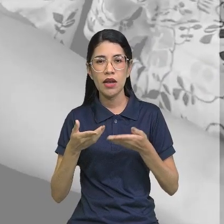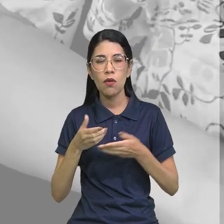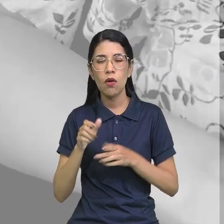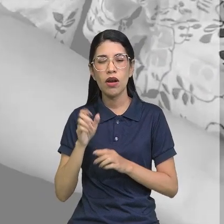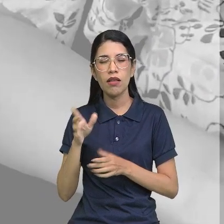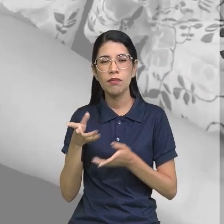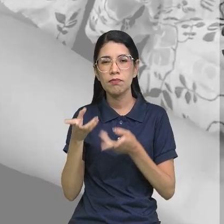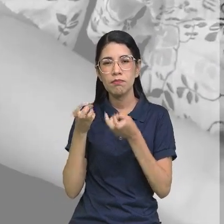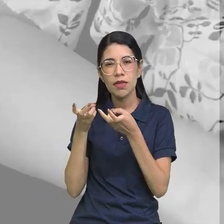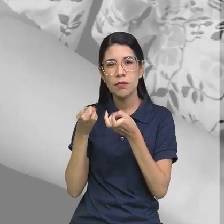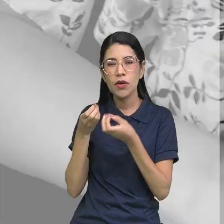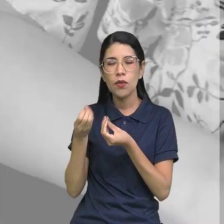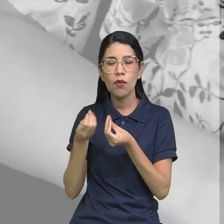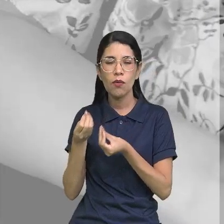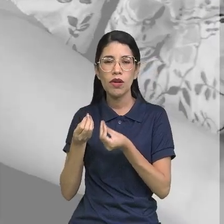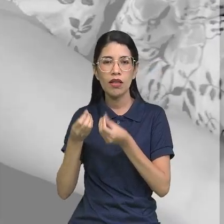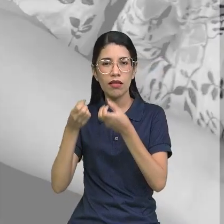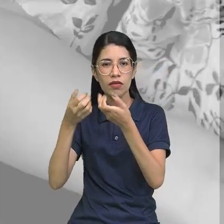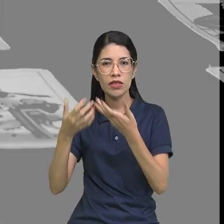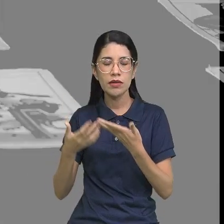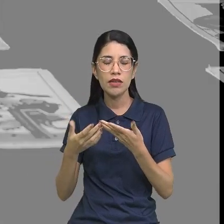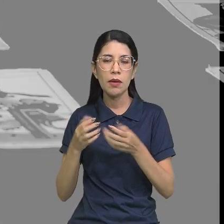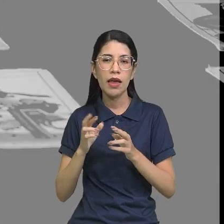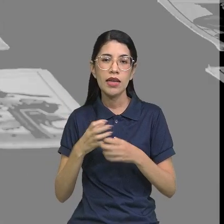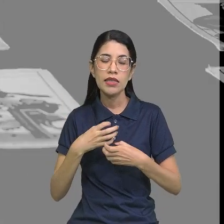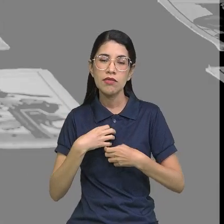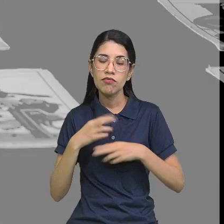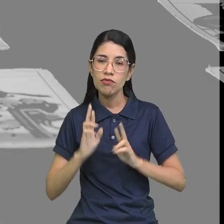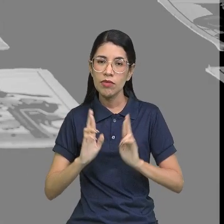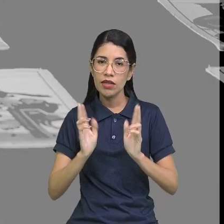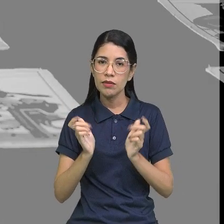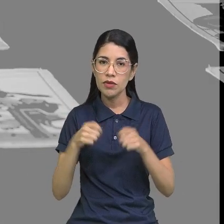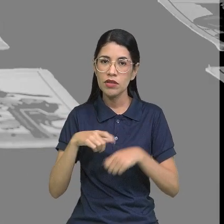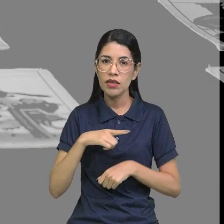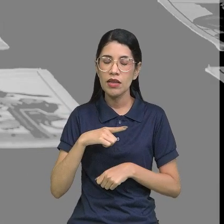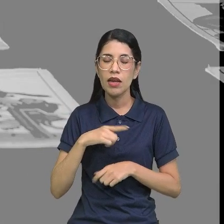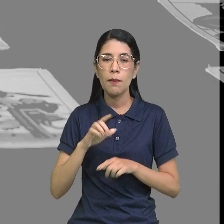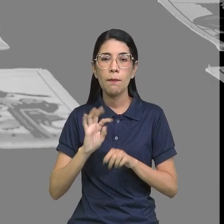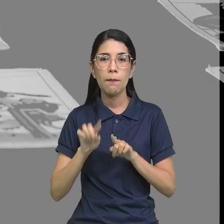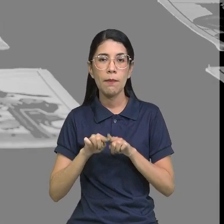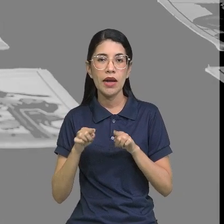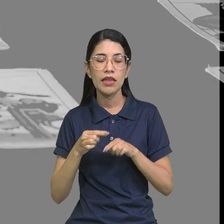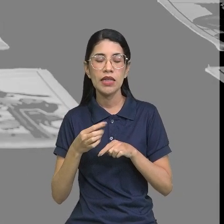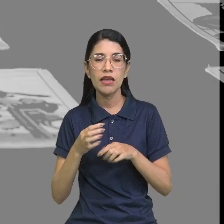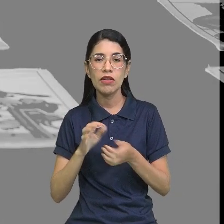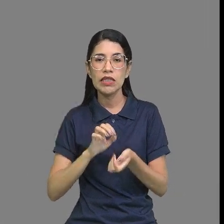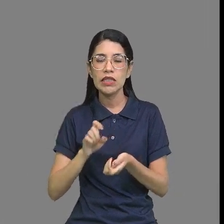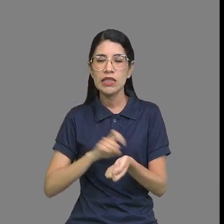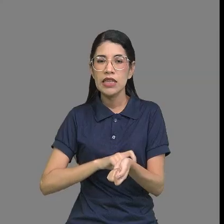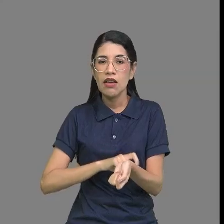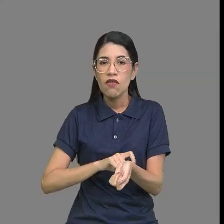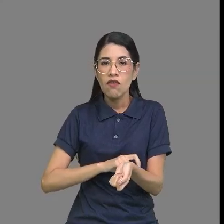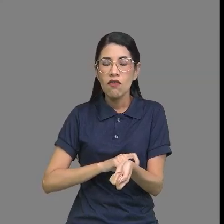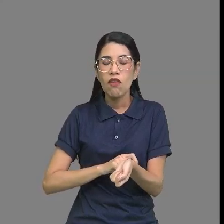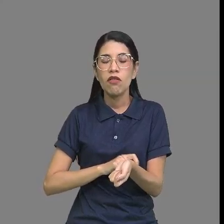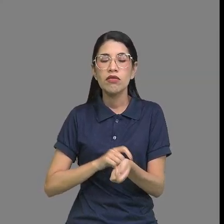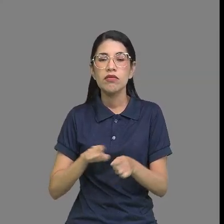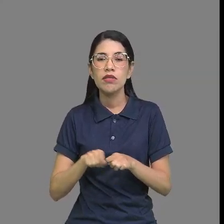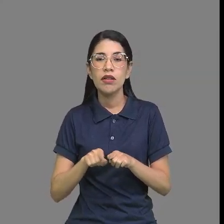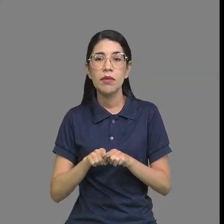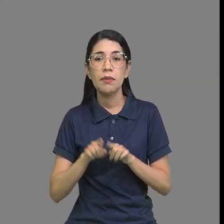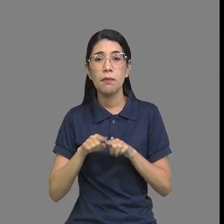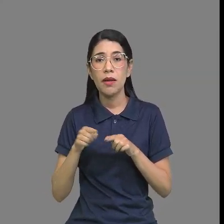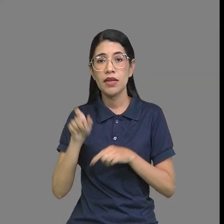se ouvisse uma trombeta vinda dos céus, enquanto suportava uma forte taquicardia. Madama tinha